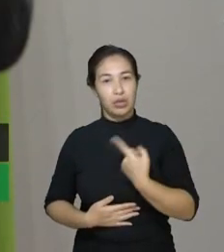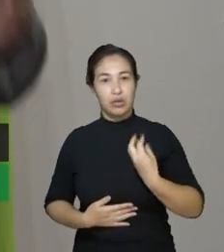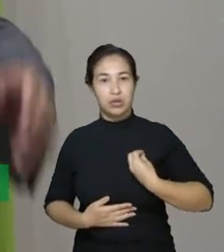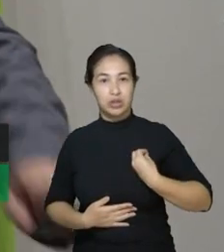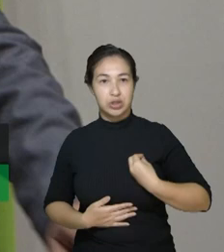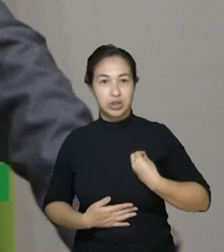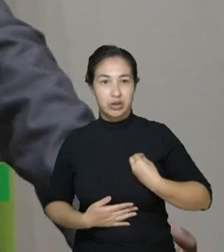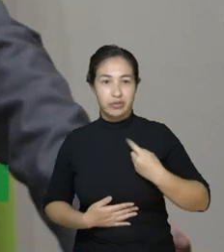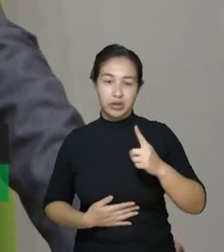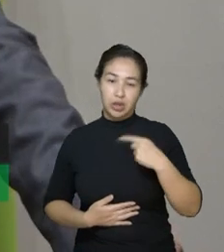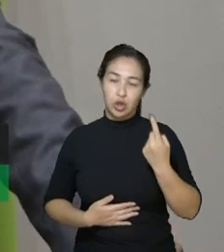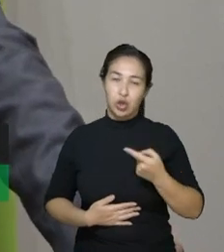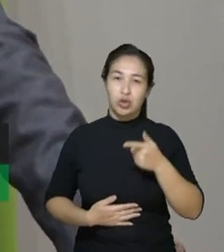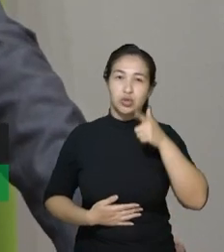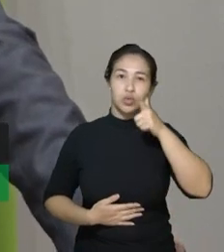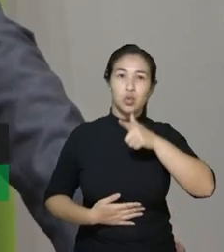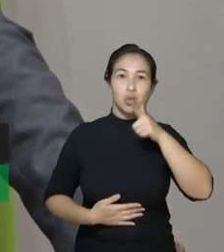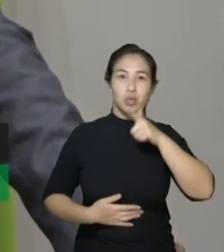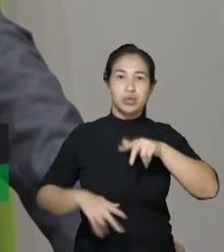nossas aventuras,